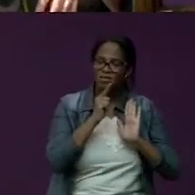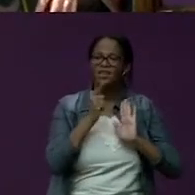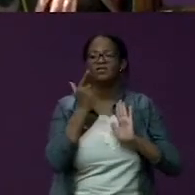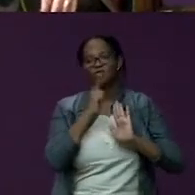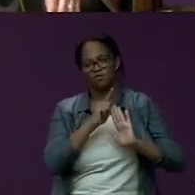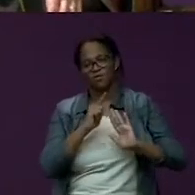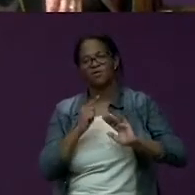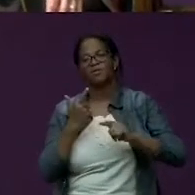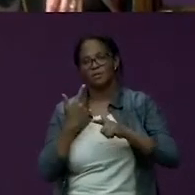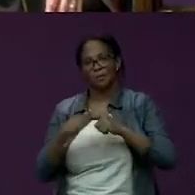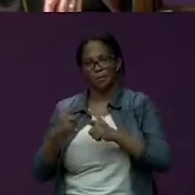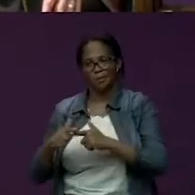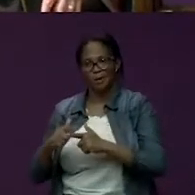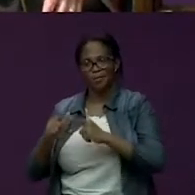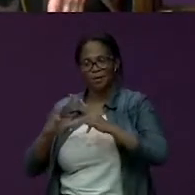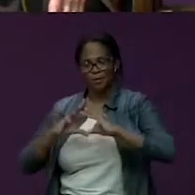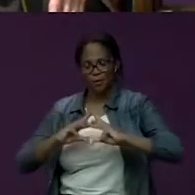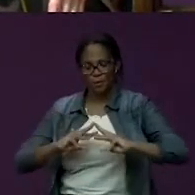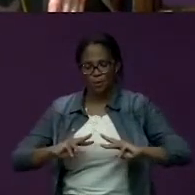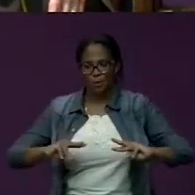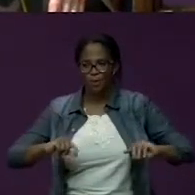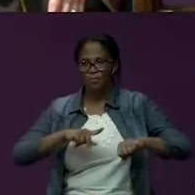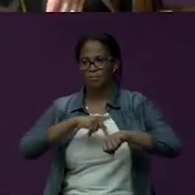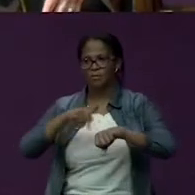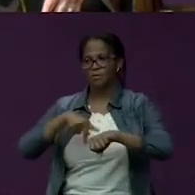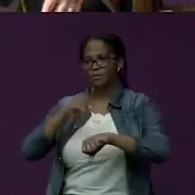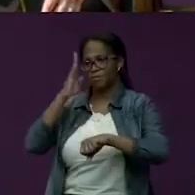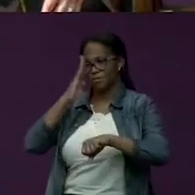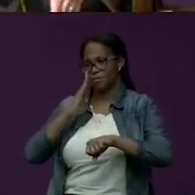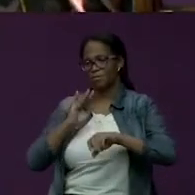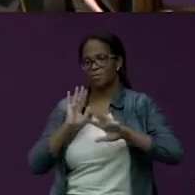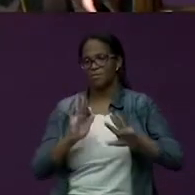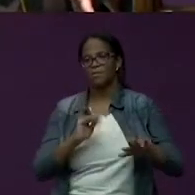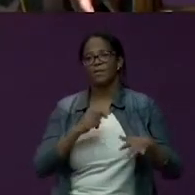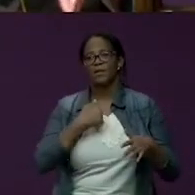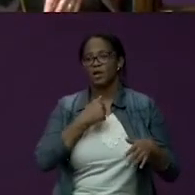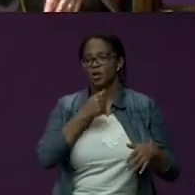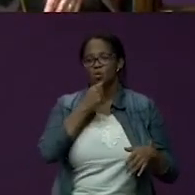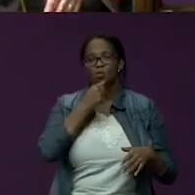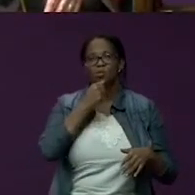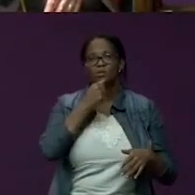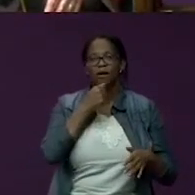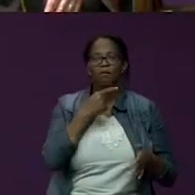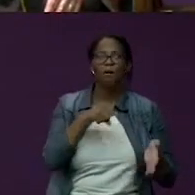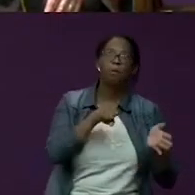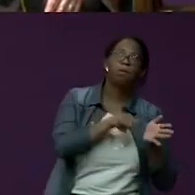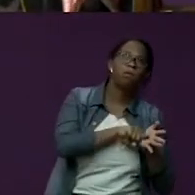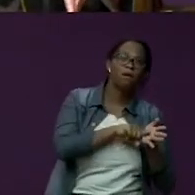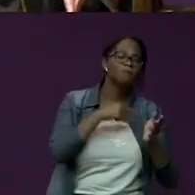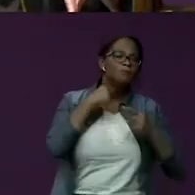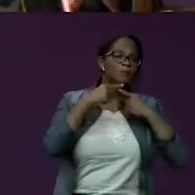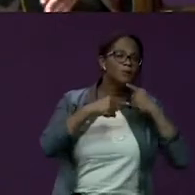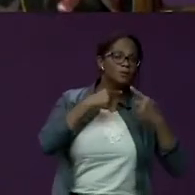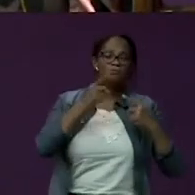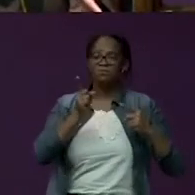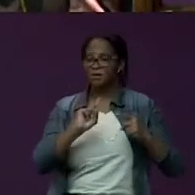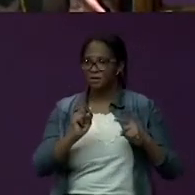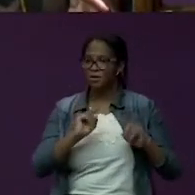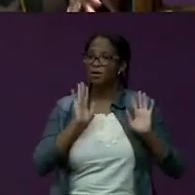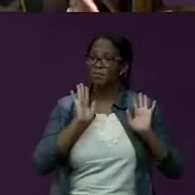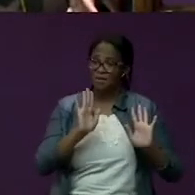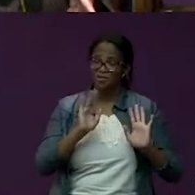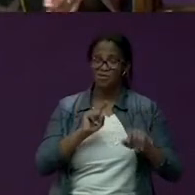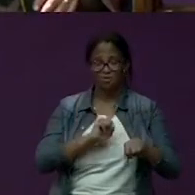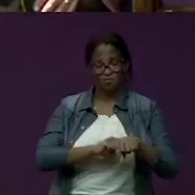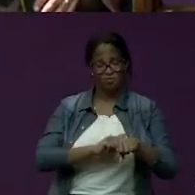essa turbulência do país, eu não sou pessimista com relação a isso, mas a gente está num